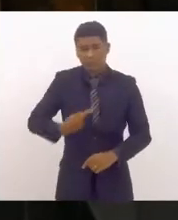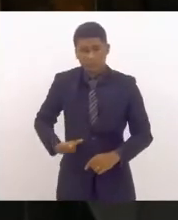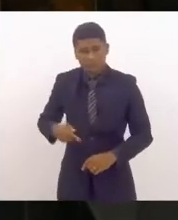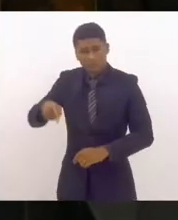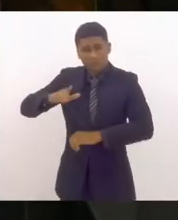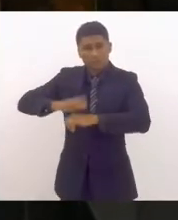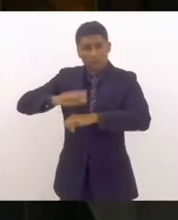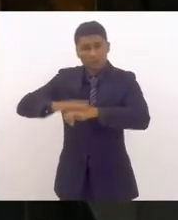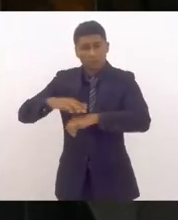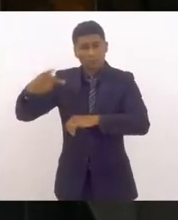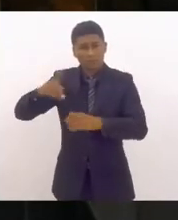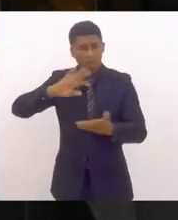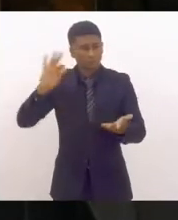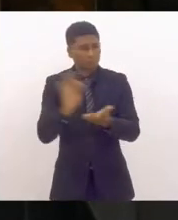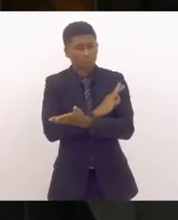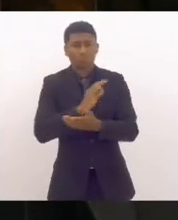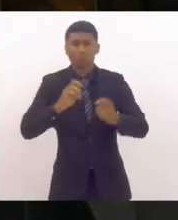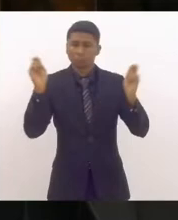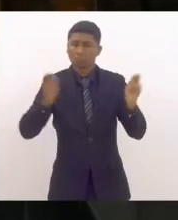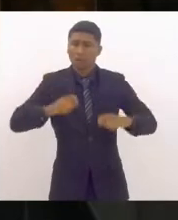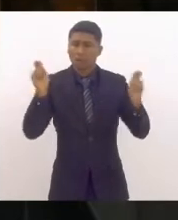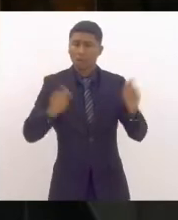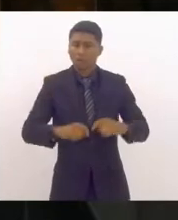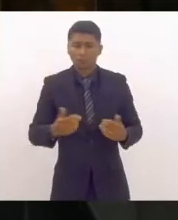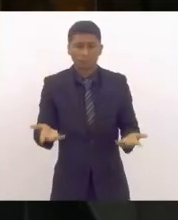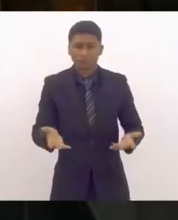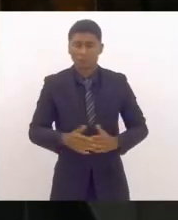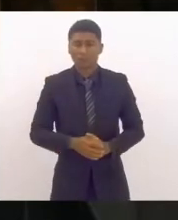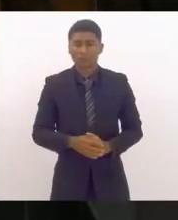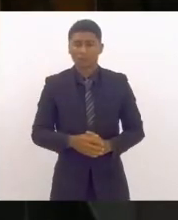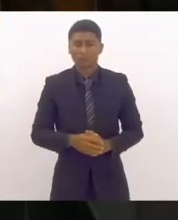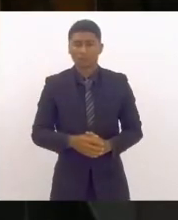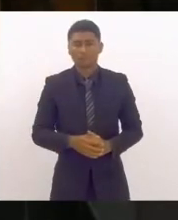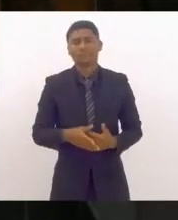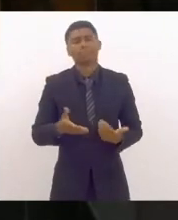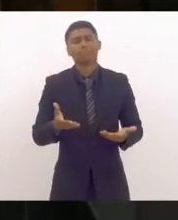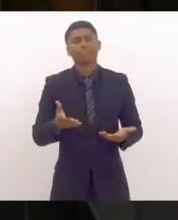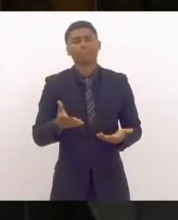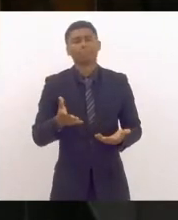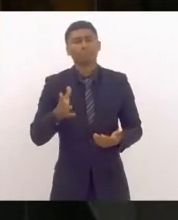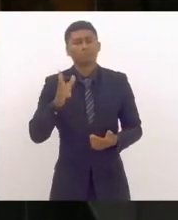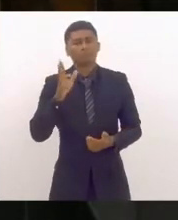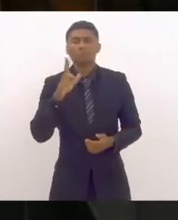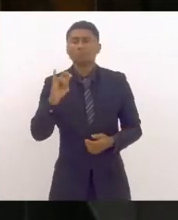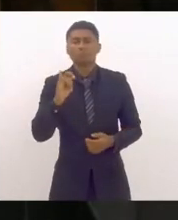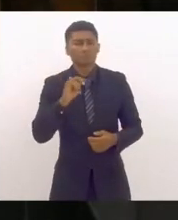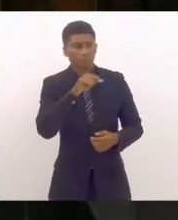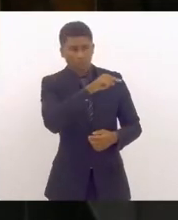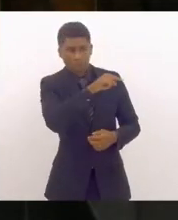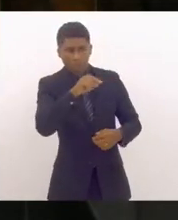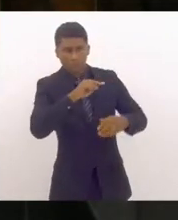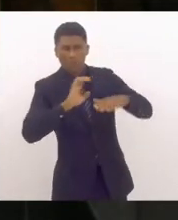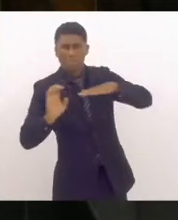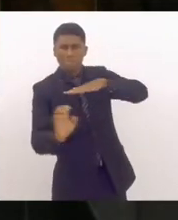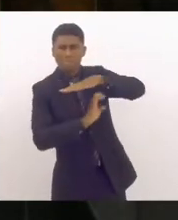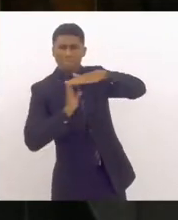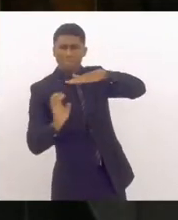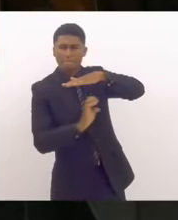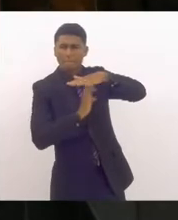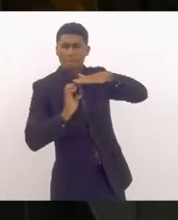diversos termos de ajuste de Conduta se tem demanda de superfaturamento da Empreiteira